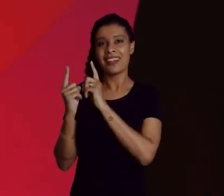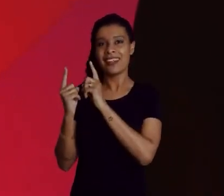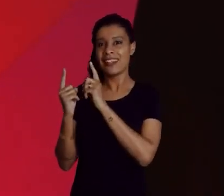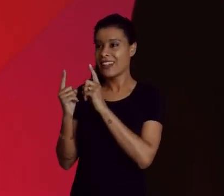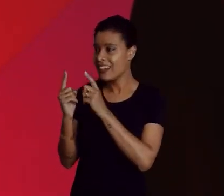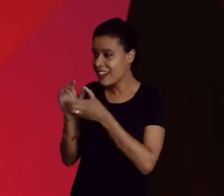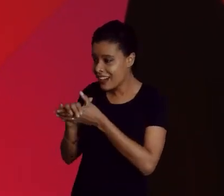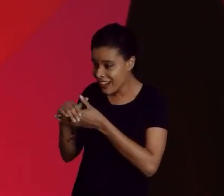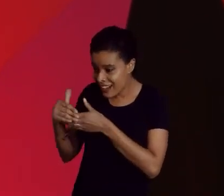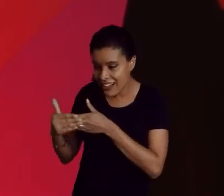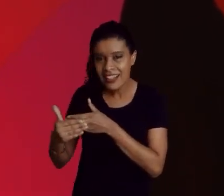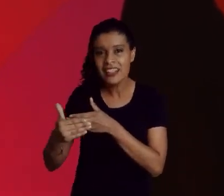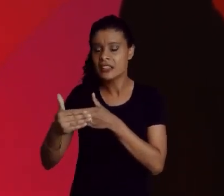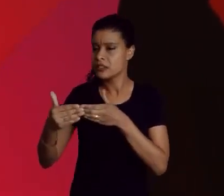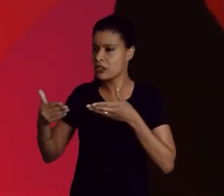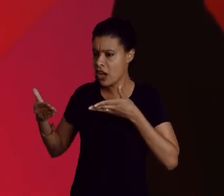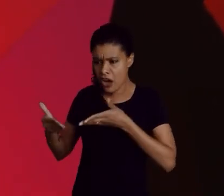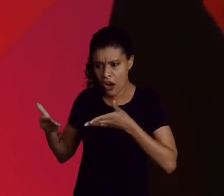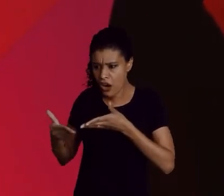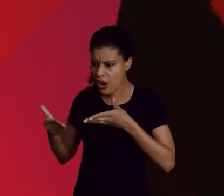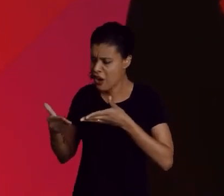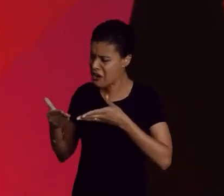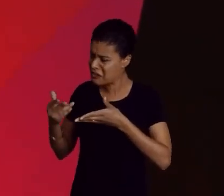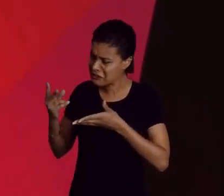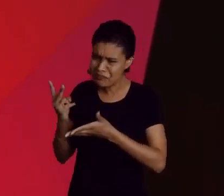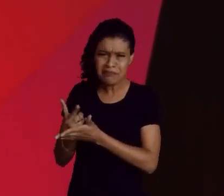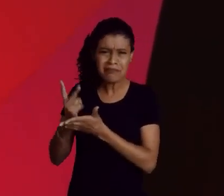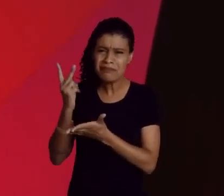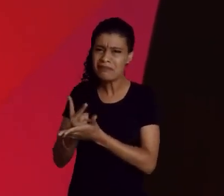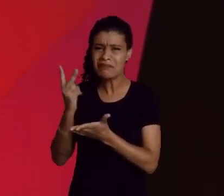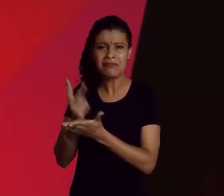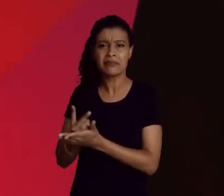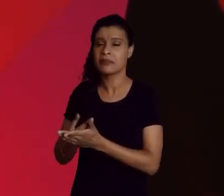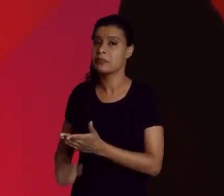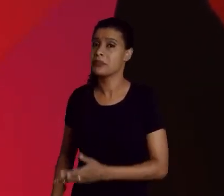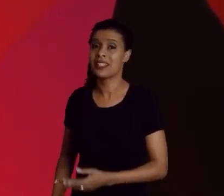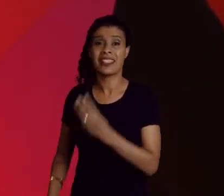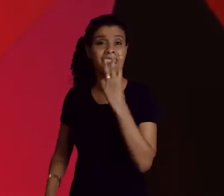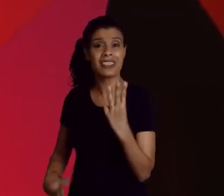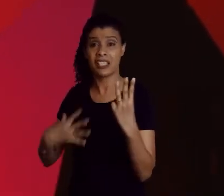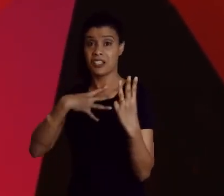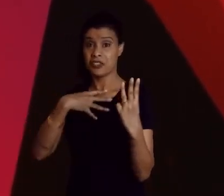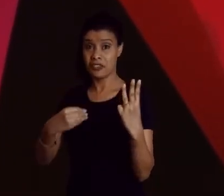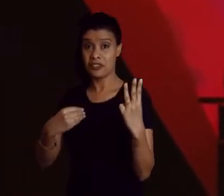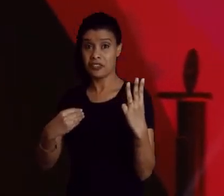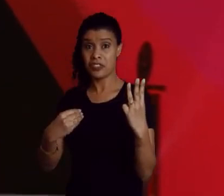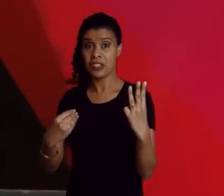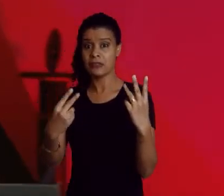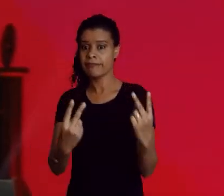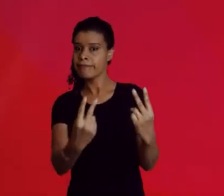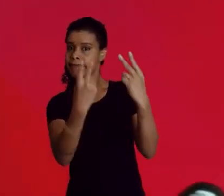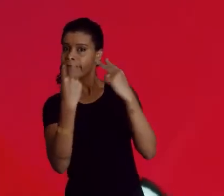não seja só agora, que isso aqui seja permanente. Porque aqui em casa tem 3 filhos olhando para mim, e eu decidi